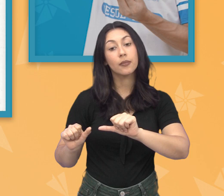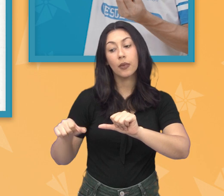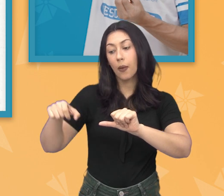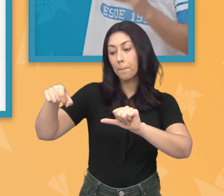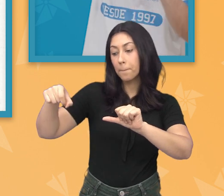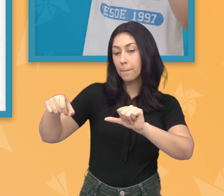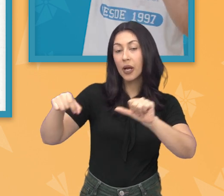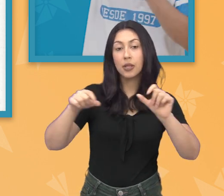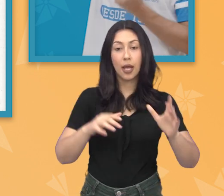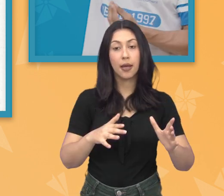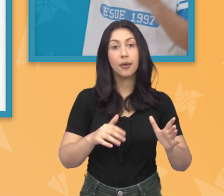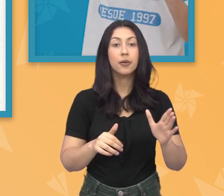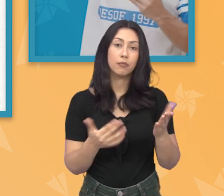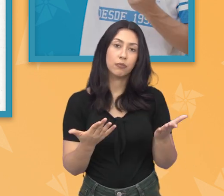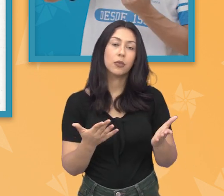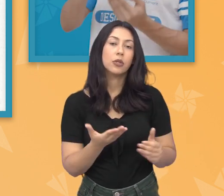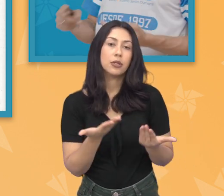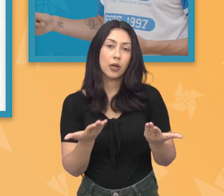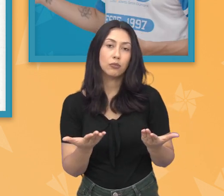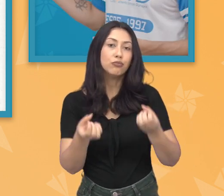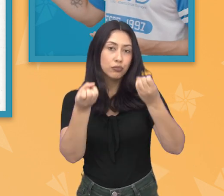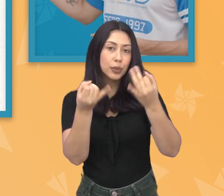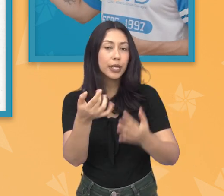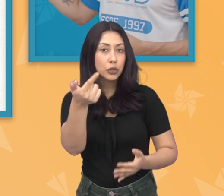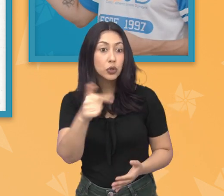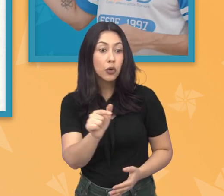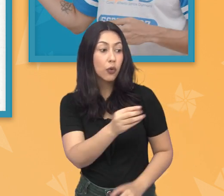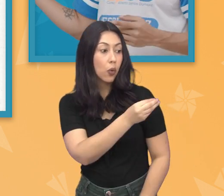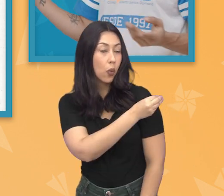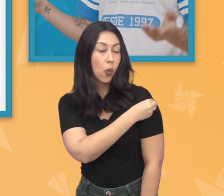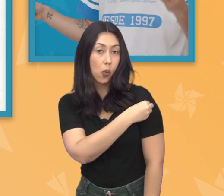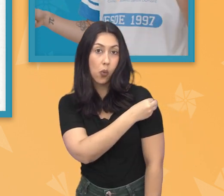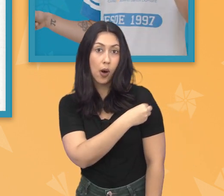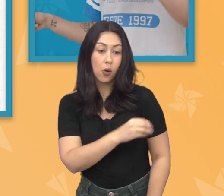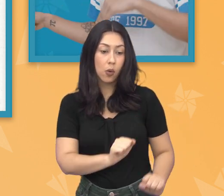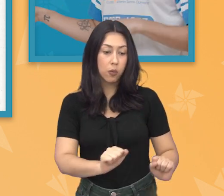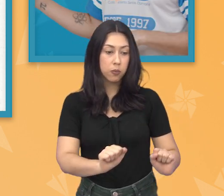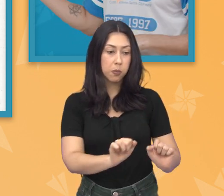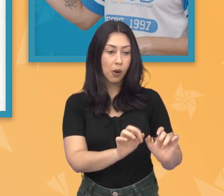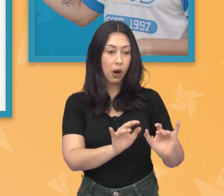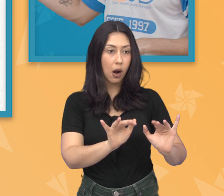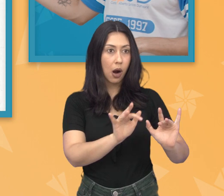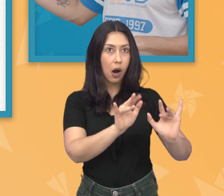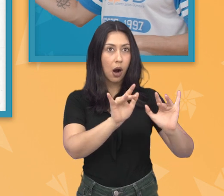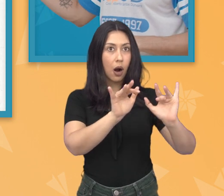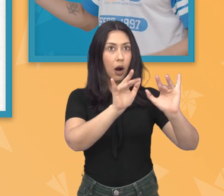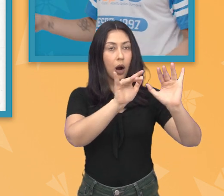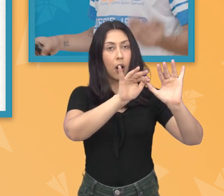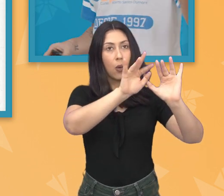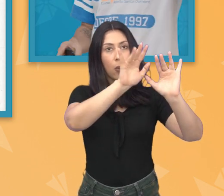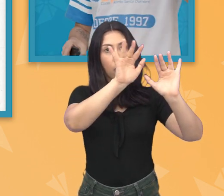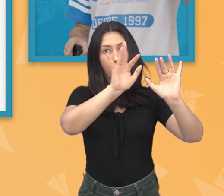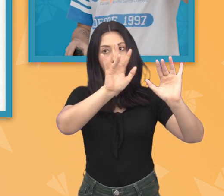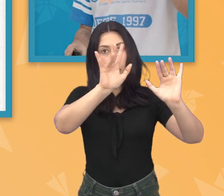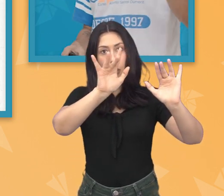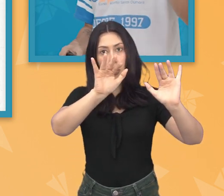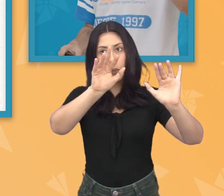ser evaporado primeiro do que a água, então depois ele é condensado e a gente retira ele através de um Erlenmeyer,